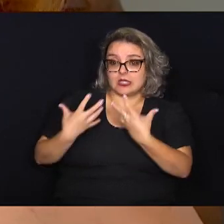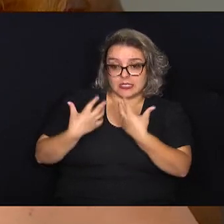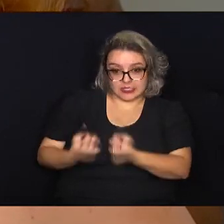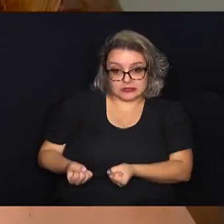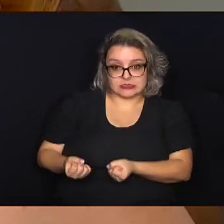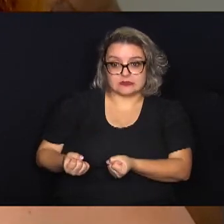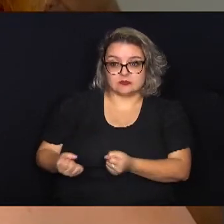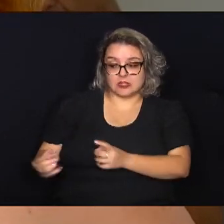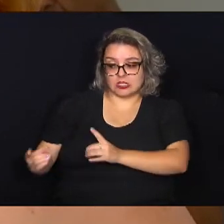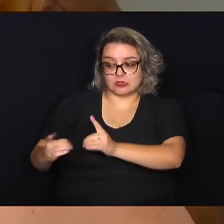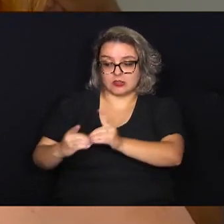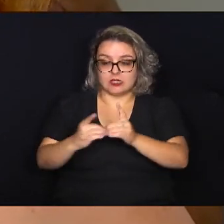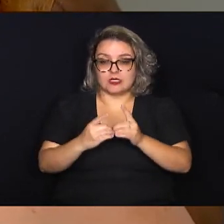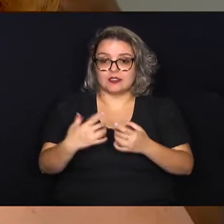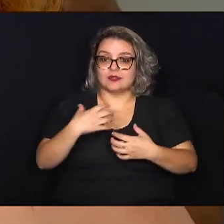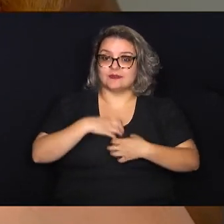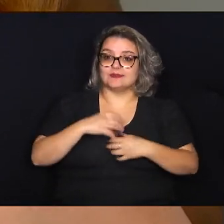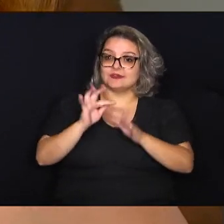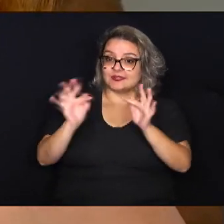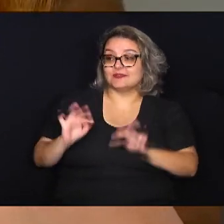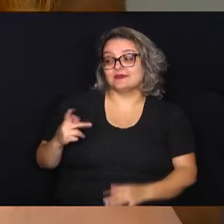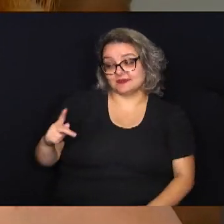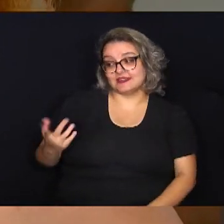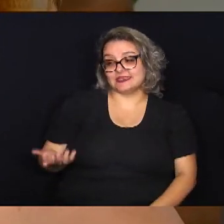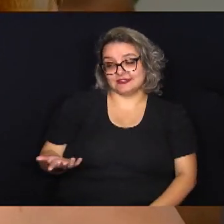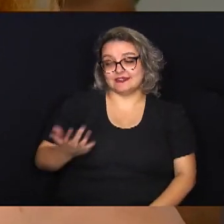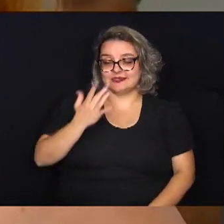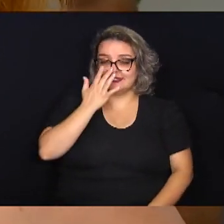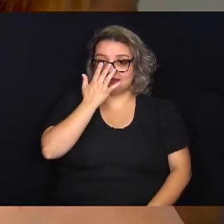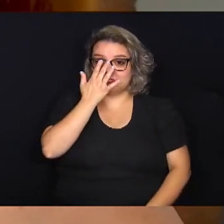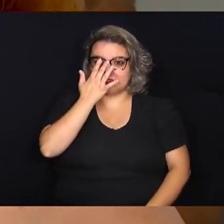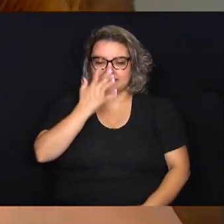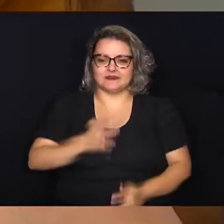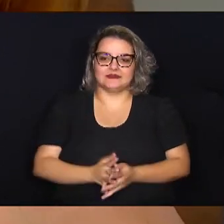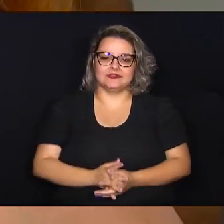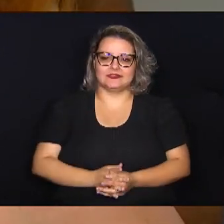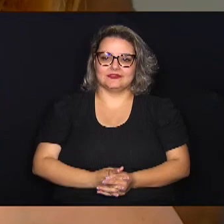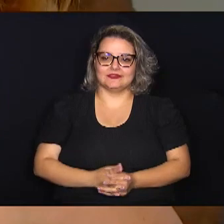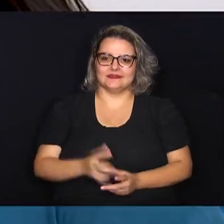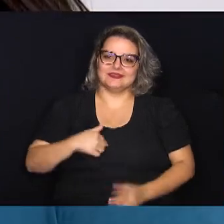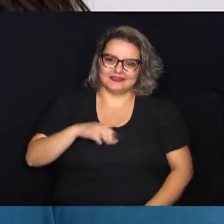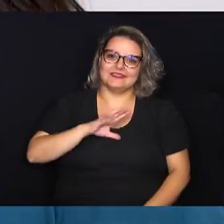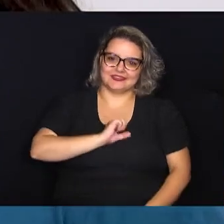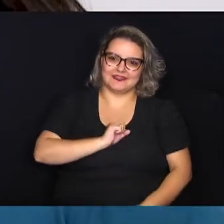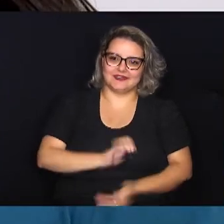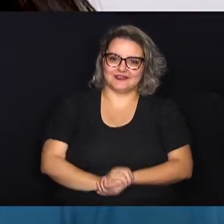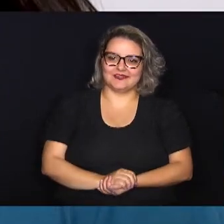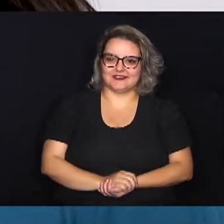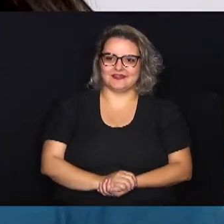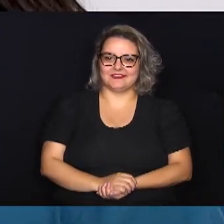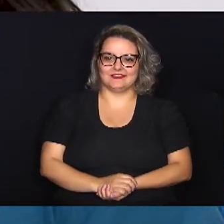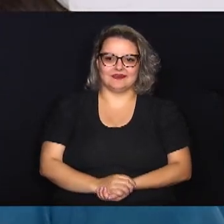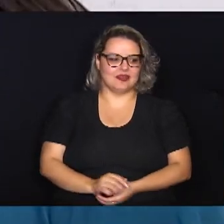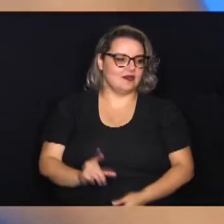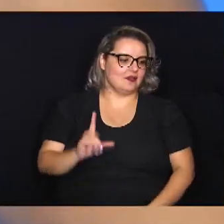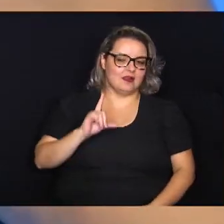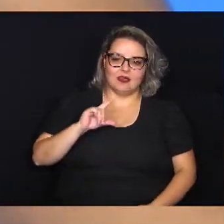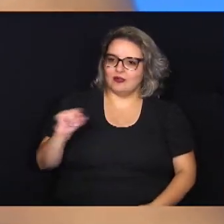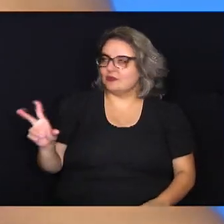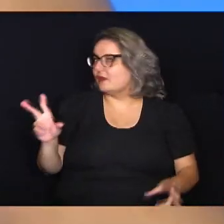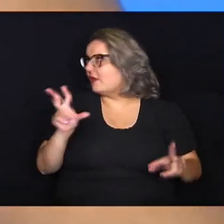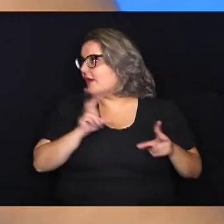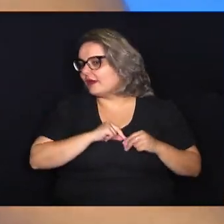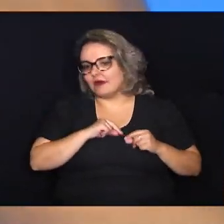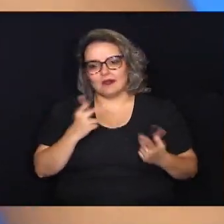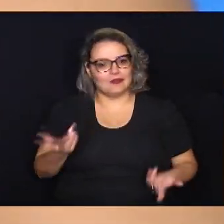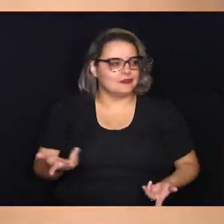eu sinto a felicidade dele, né? E então eu gosto muito. Para ir embora é um tormento, porque